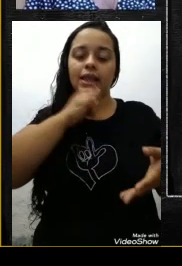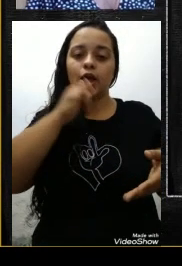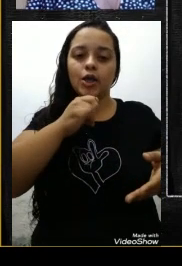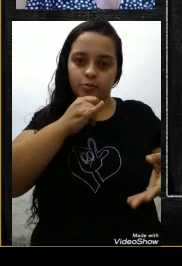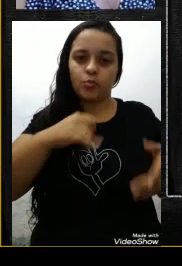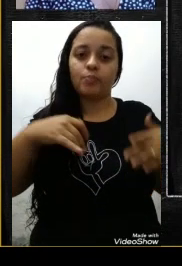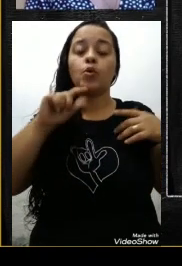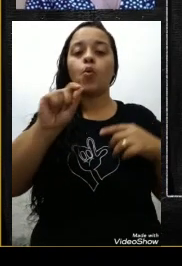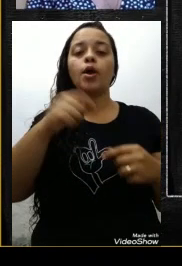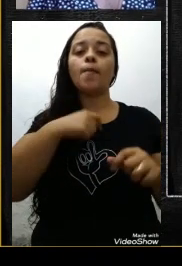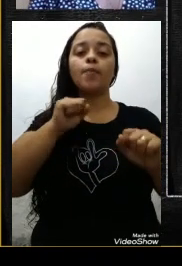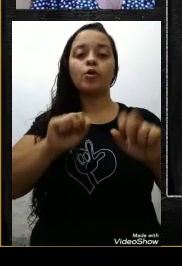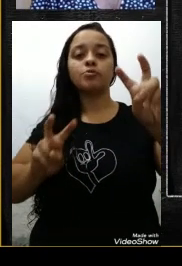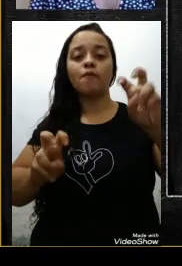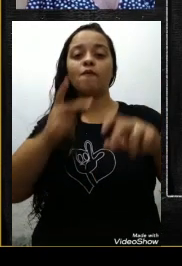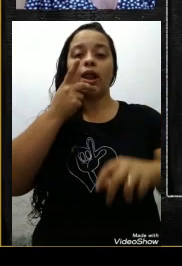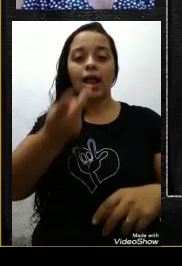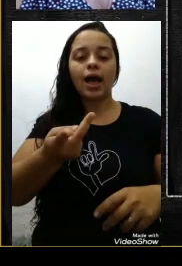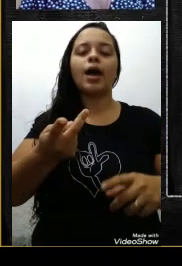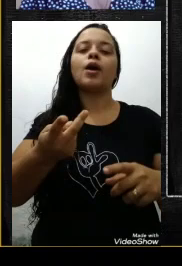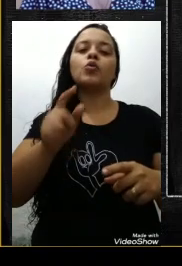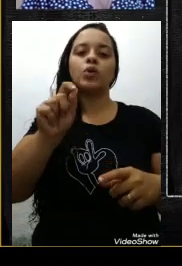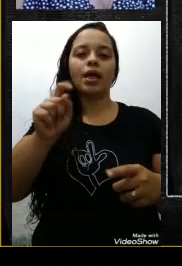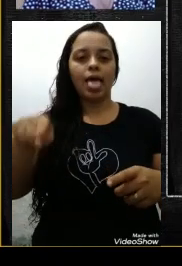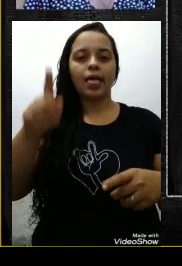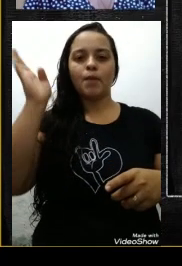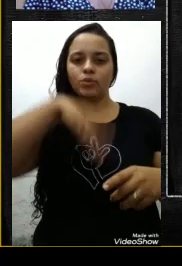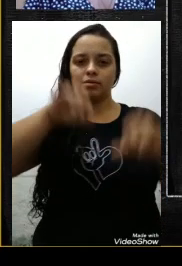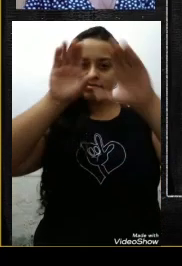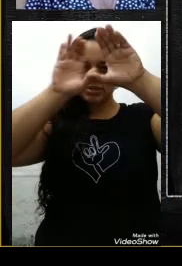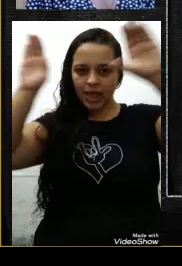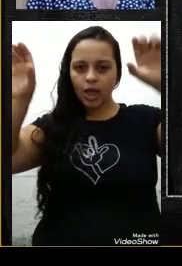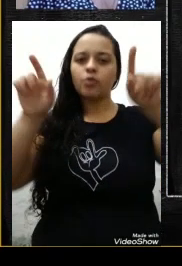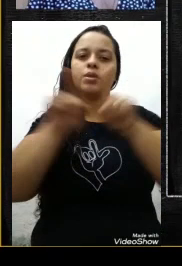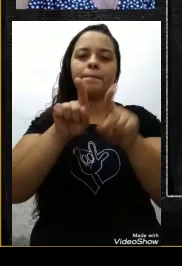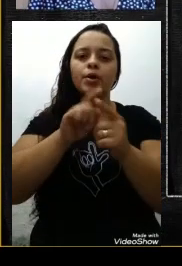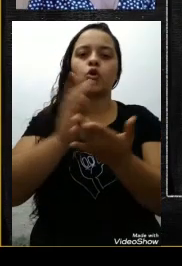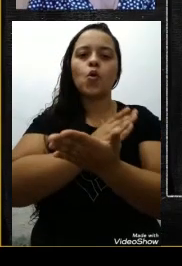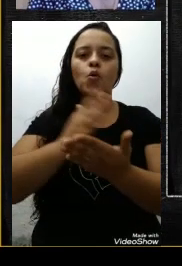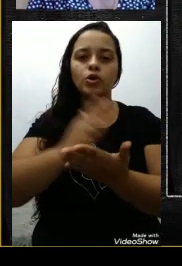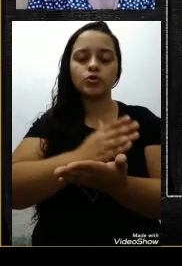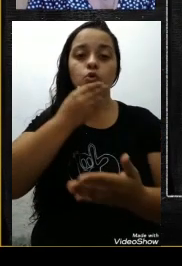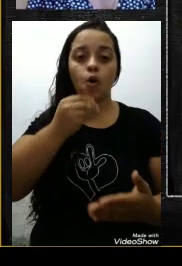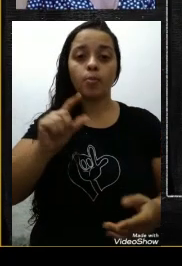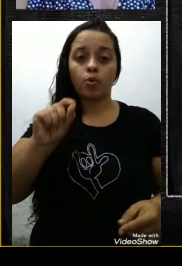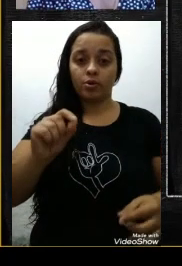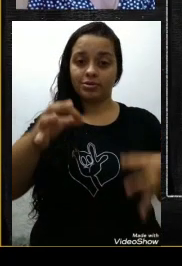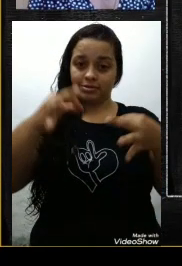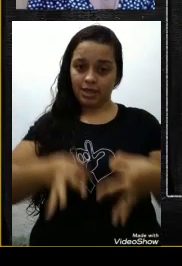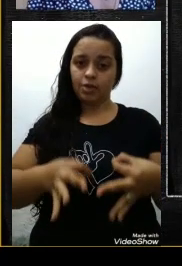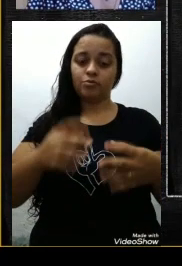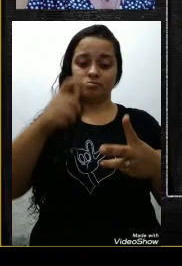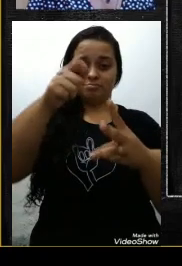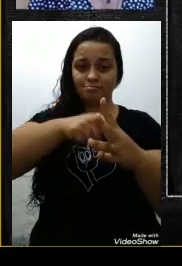italiano. Que mais se pode dizer, senão que foi tamanha a crueldade do céu e talvez em parte dos homens, que se tem